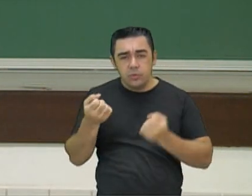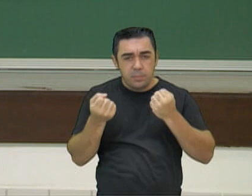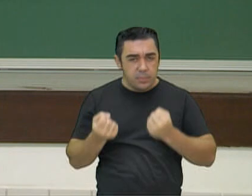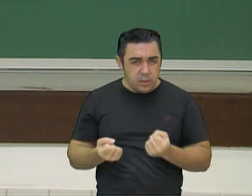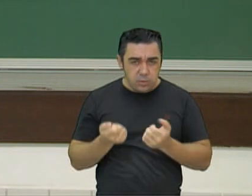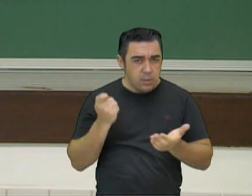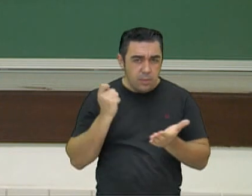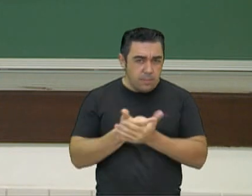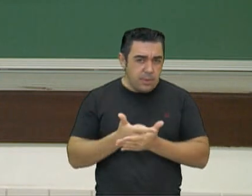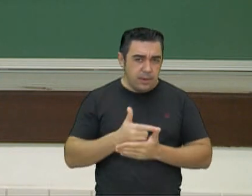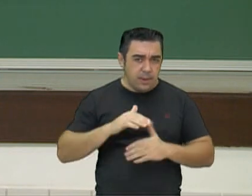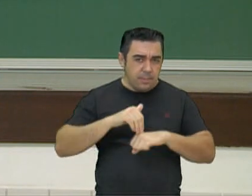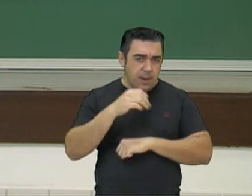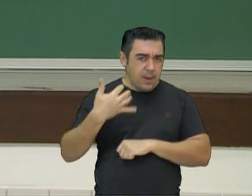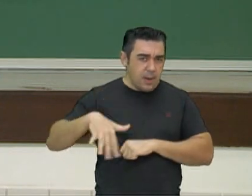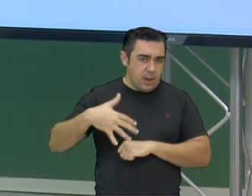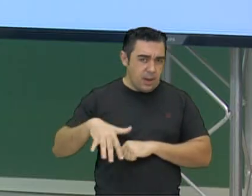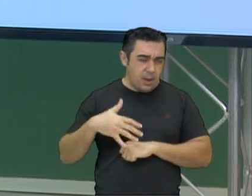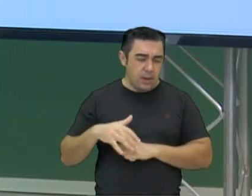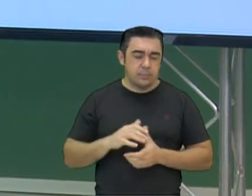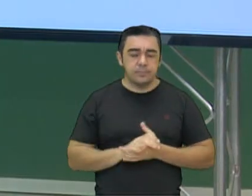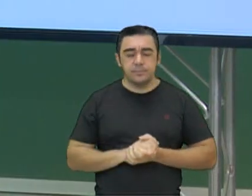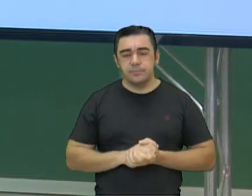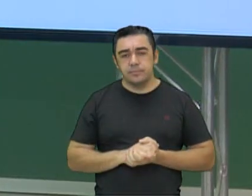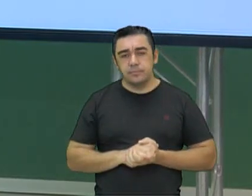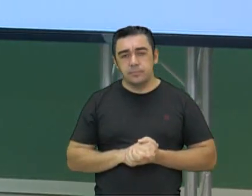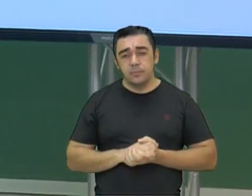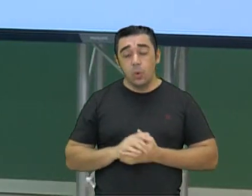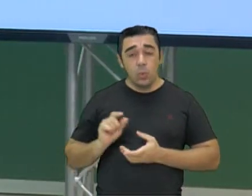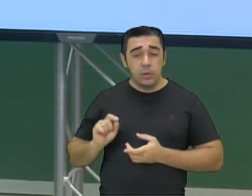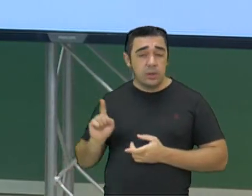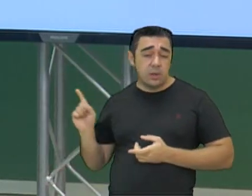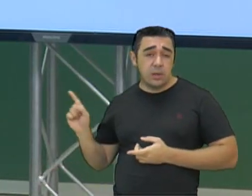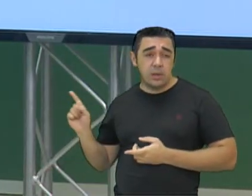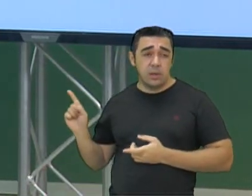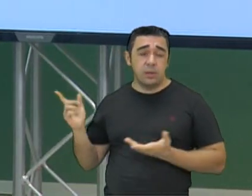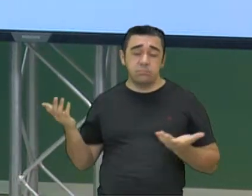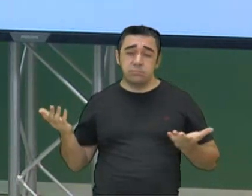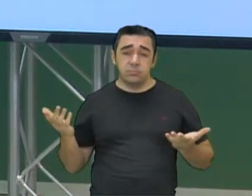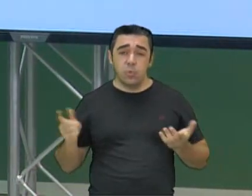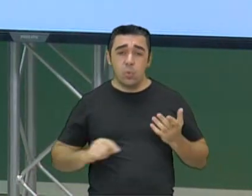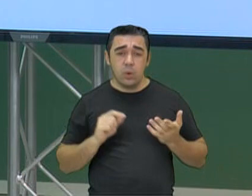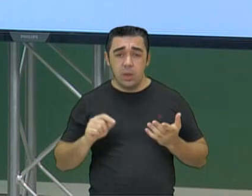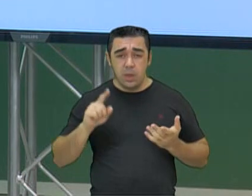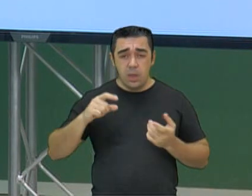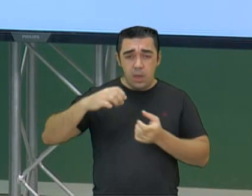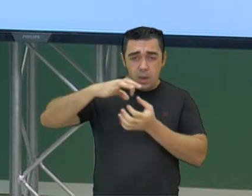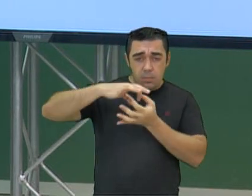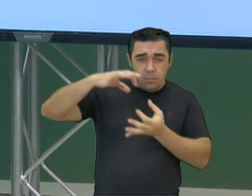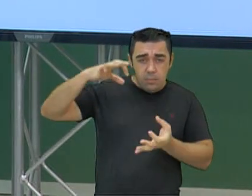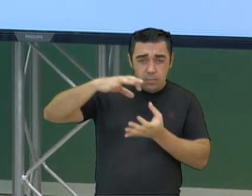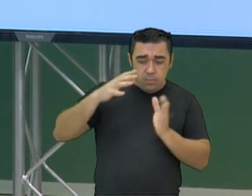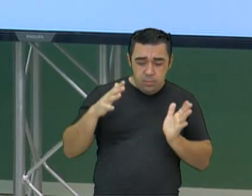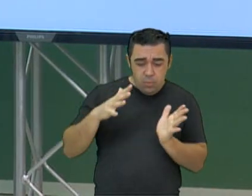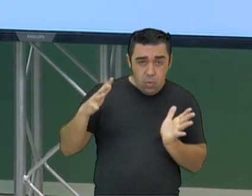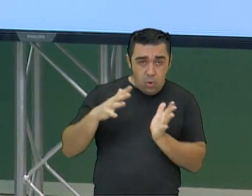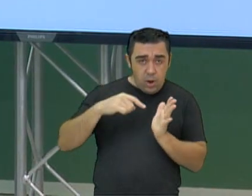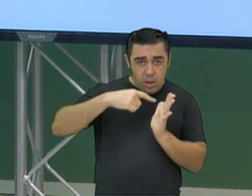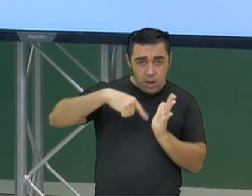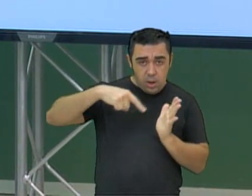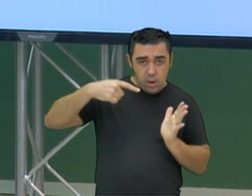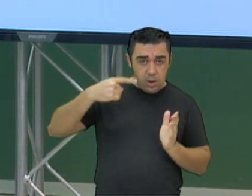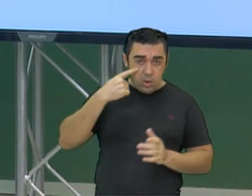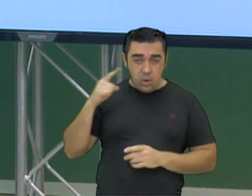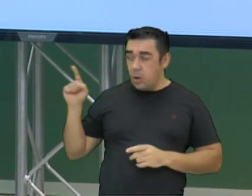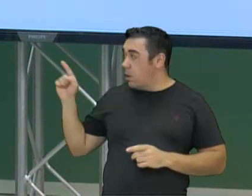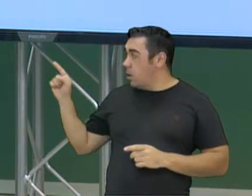para não pagar a bagagem, peso de bagagem extra, né? E ele o que é praticamente, né? É uma mola, certo? É uma mola, é um